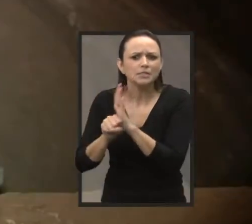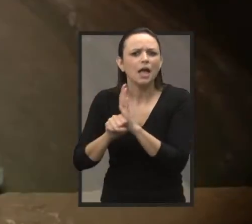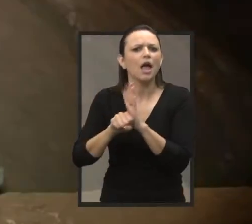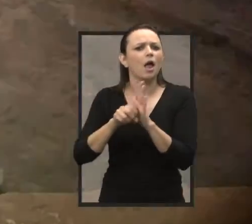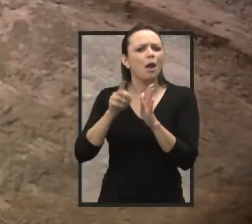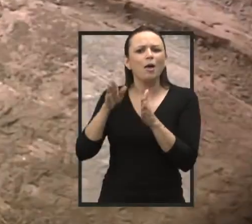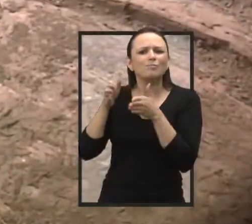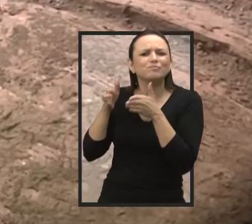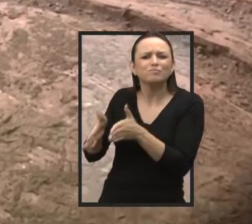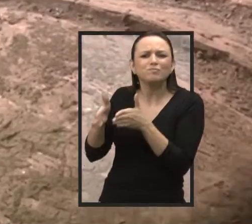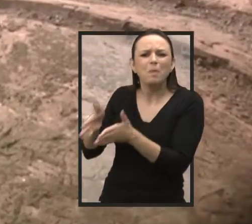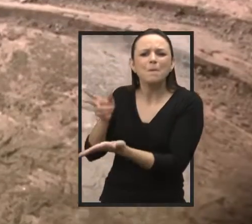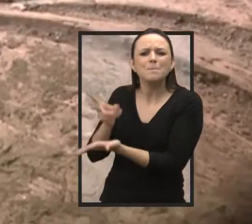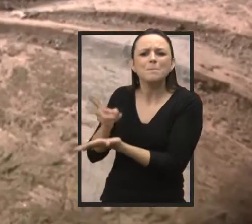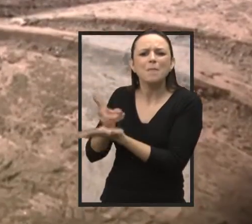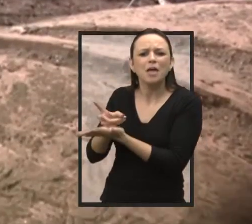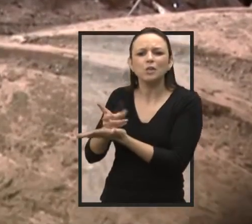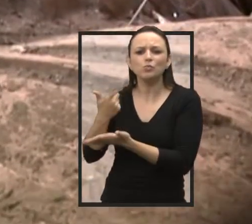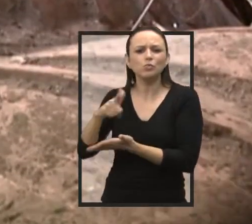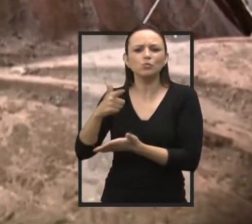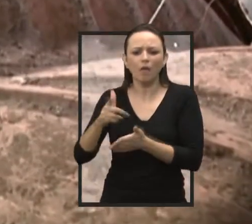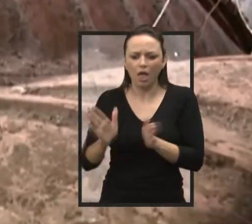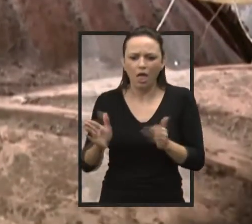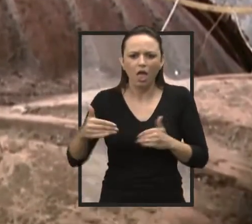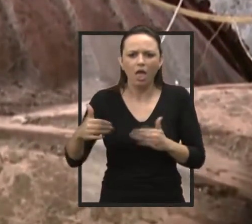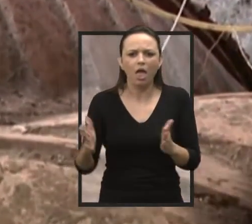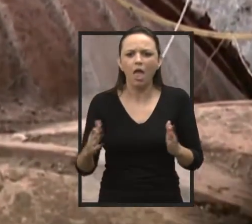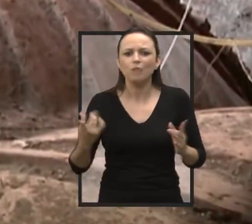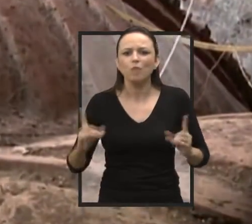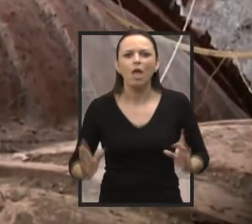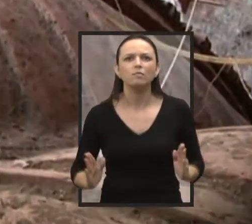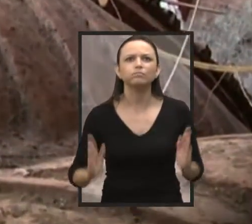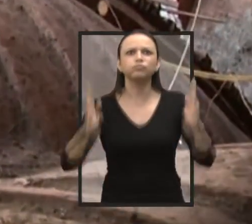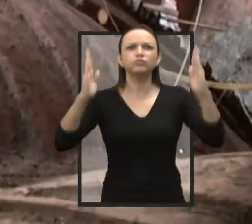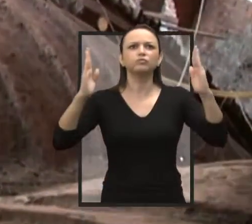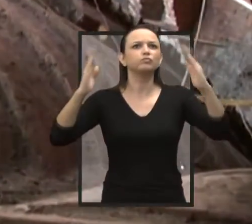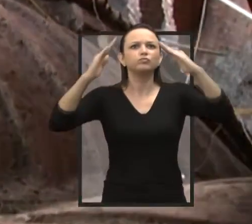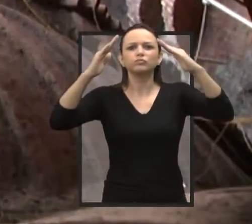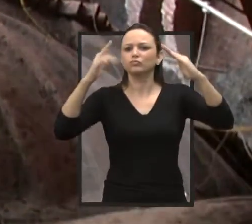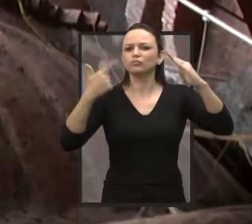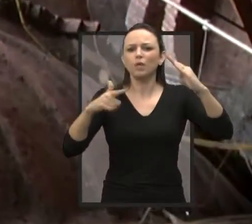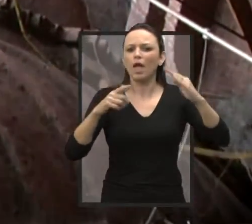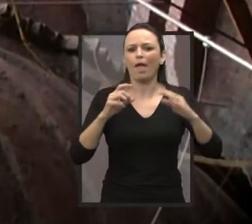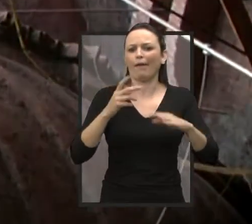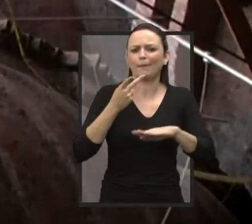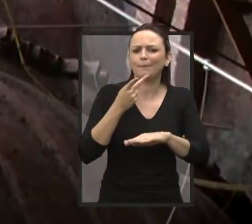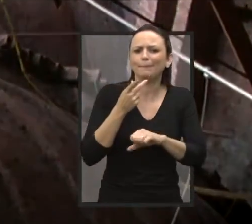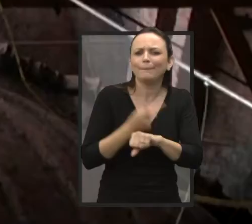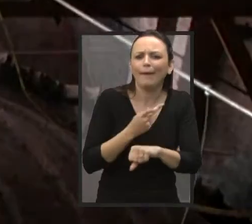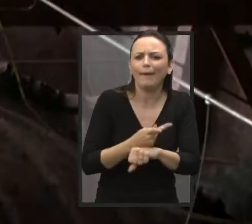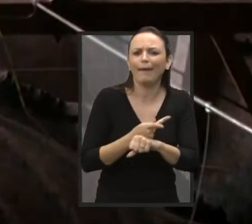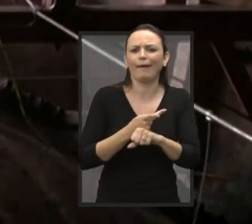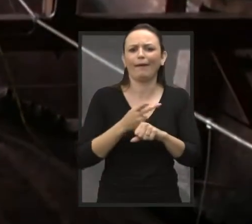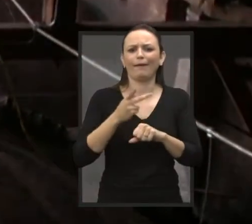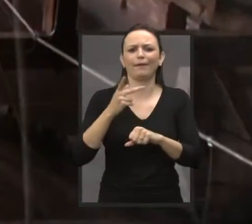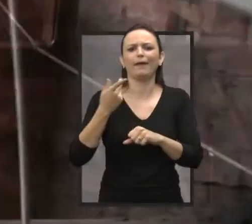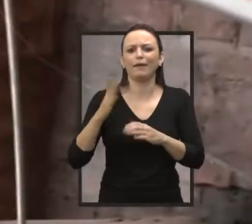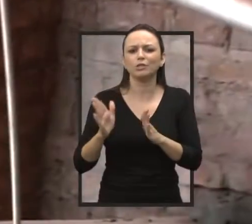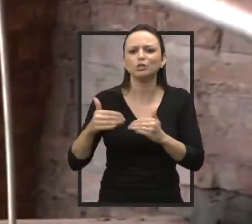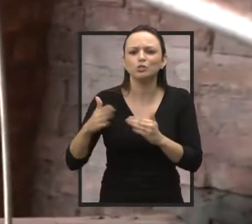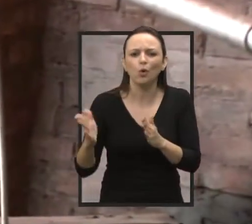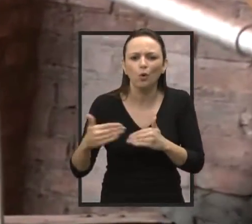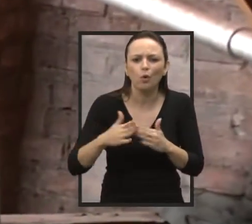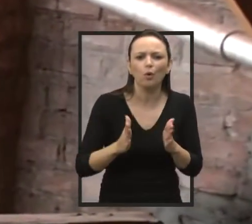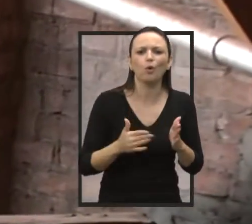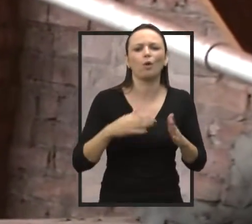essa forma. A gente não tinha concreto armado na época. Era tudo por travamento de pedra ou de alvenaria de